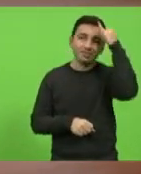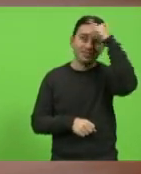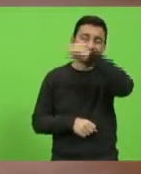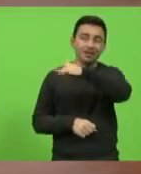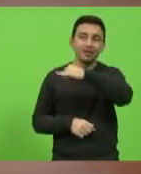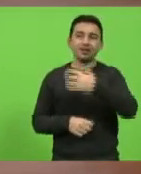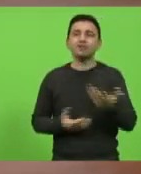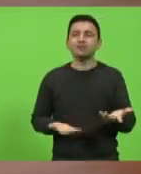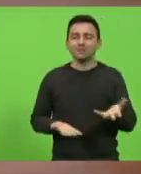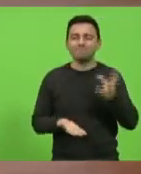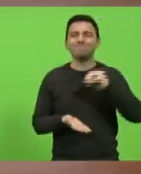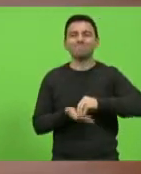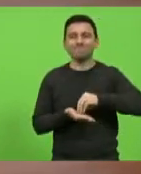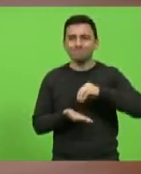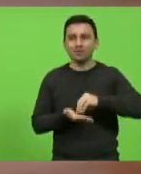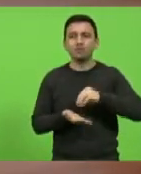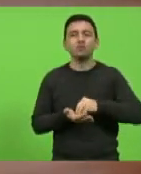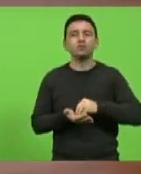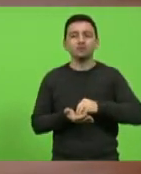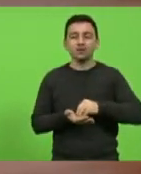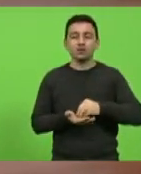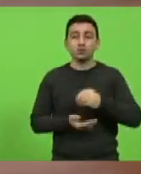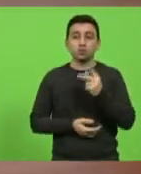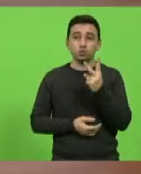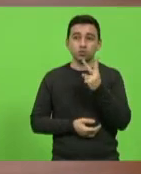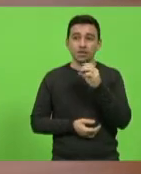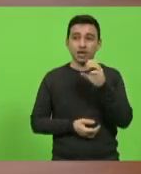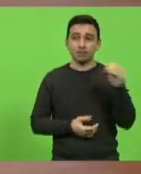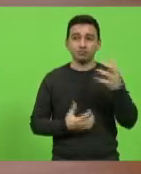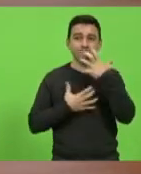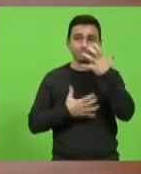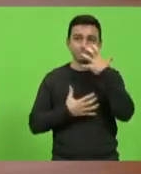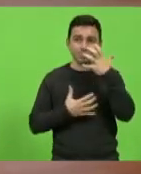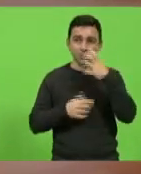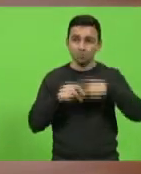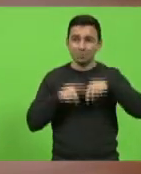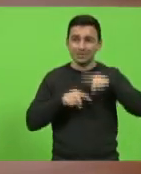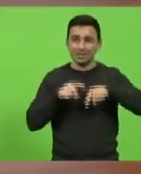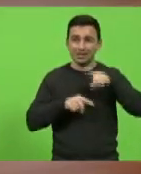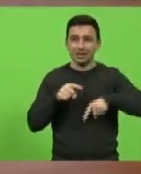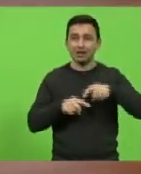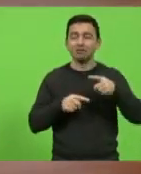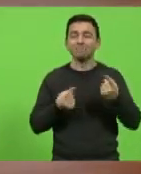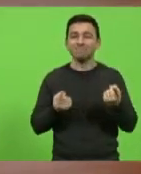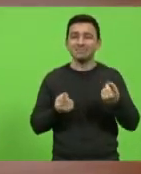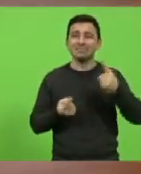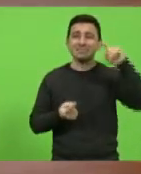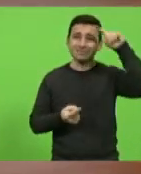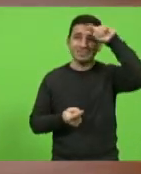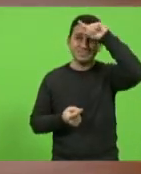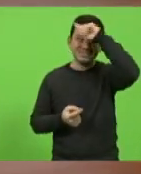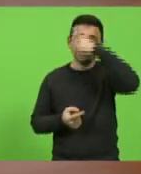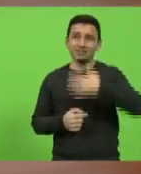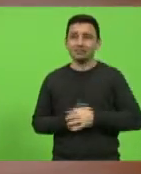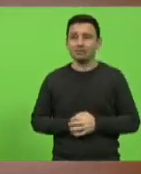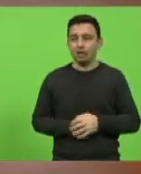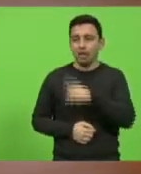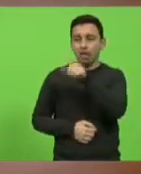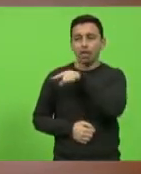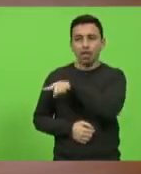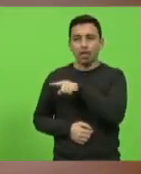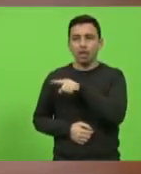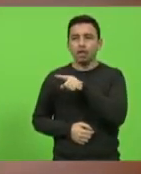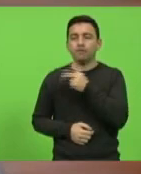fizeram os 200 respiradores que não foram entregues? O denunciado sempre se vangloriou de ter sido eleito